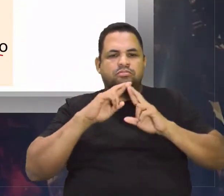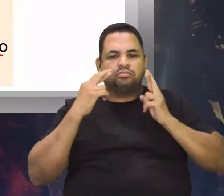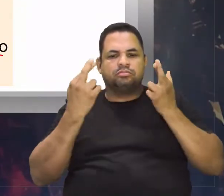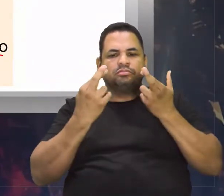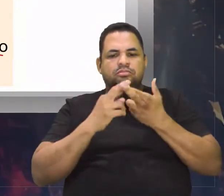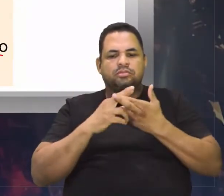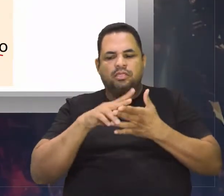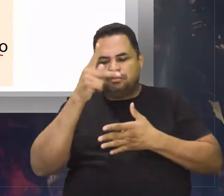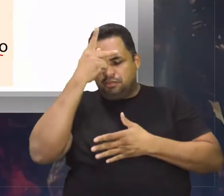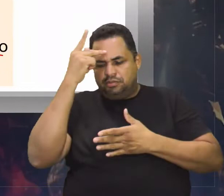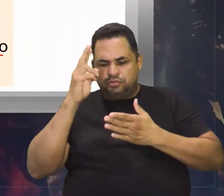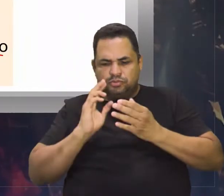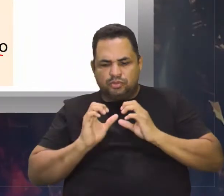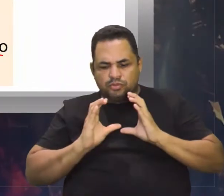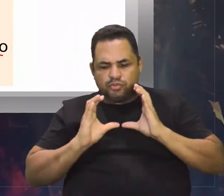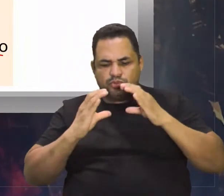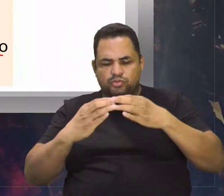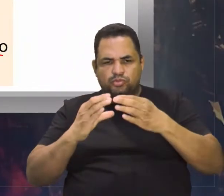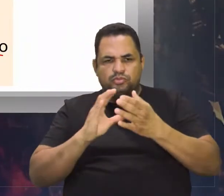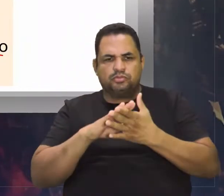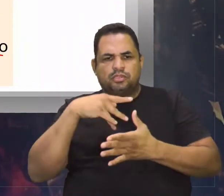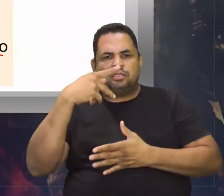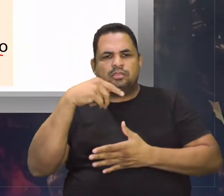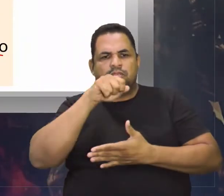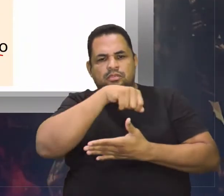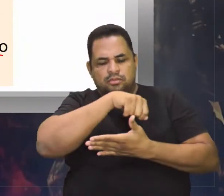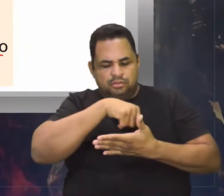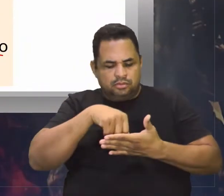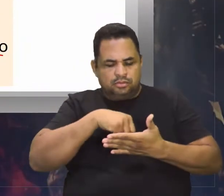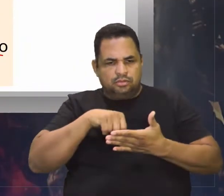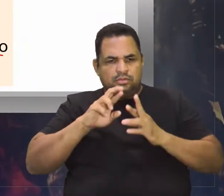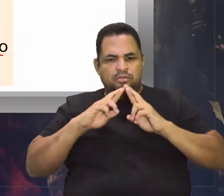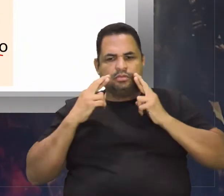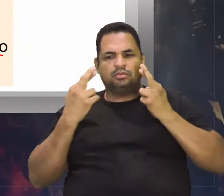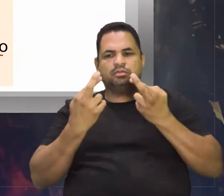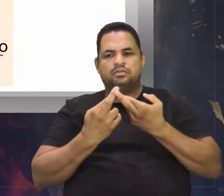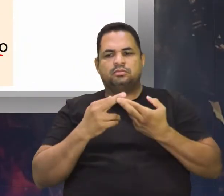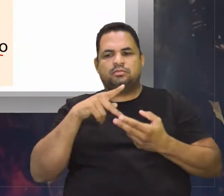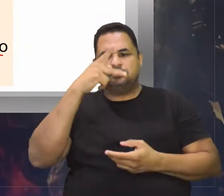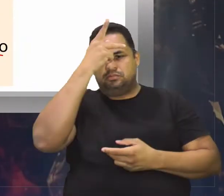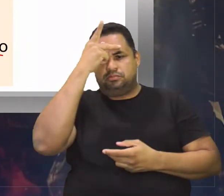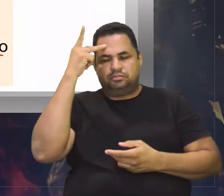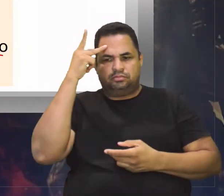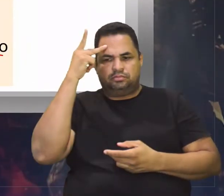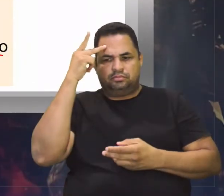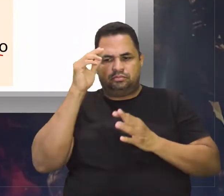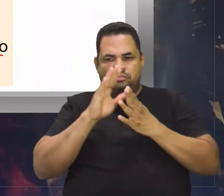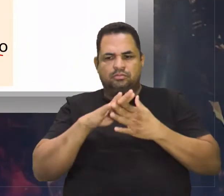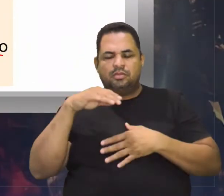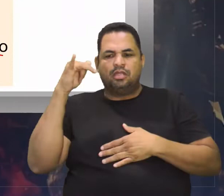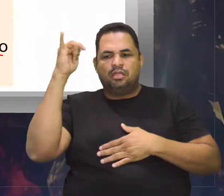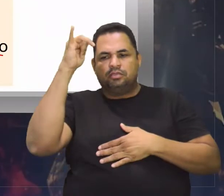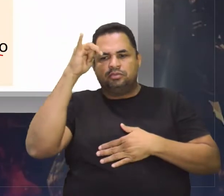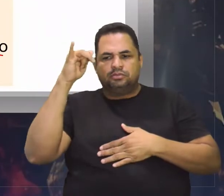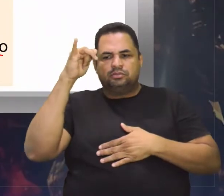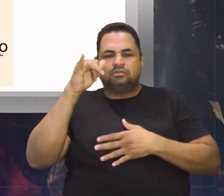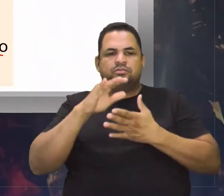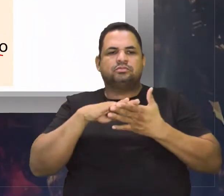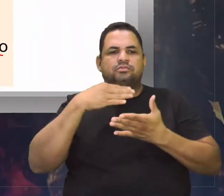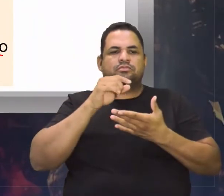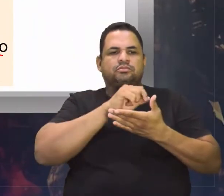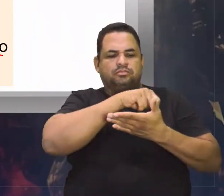seguidores e ele vai começar a contar. As pessoas elas vão reunir os contos de Maomé, escrito em